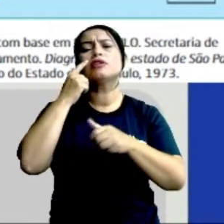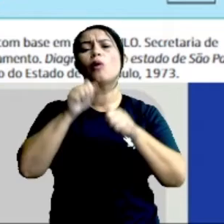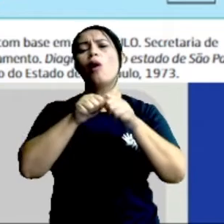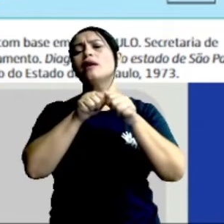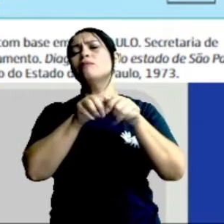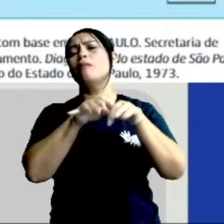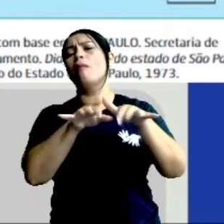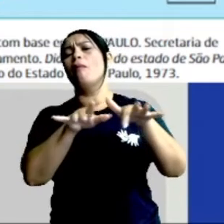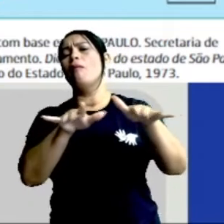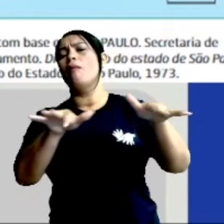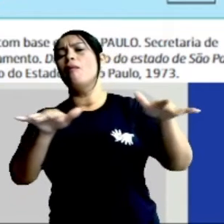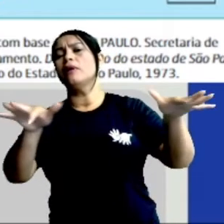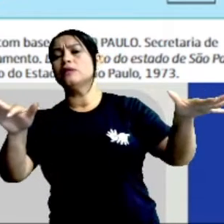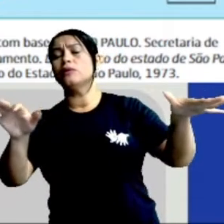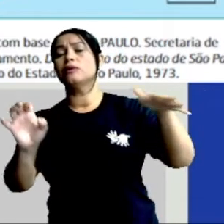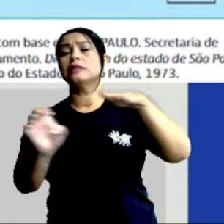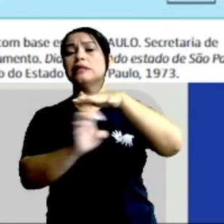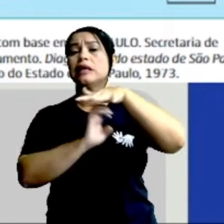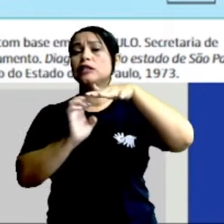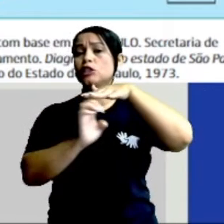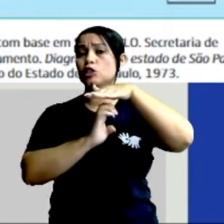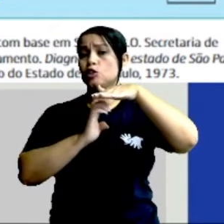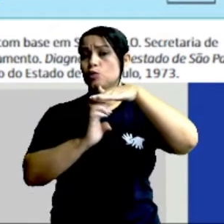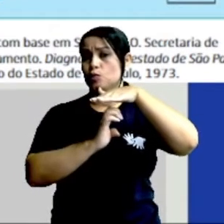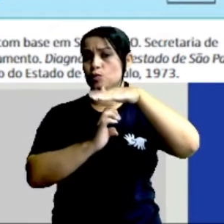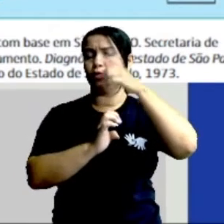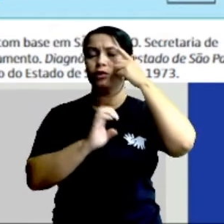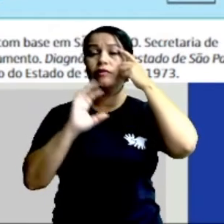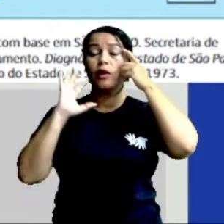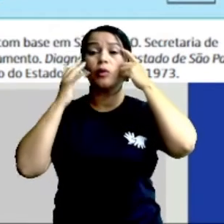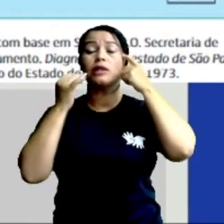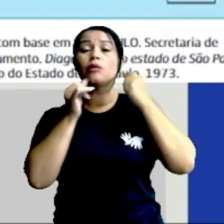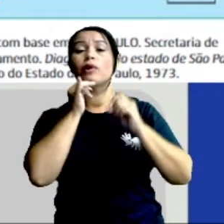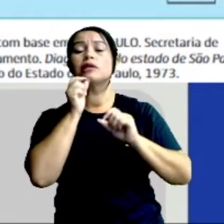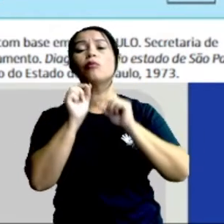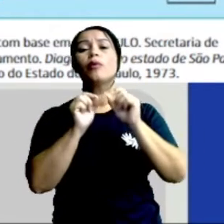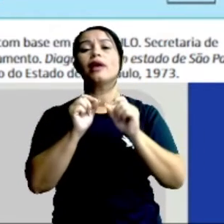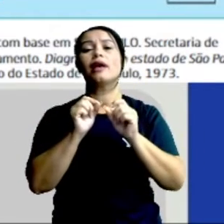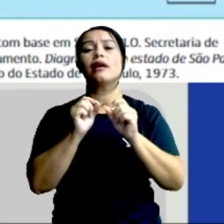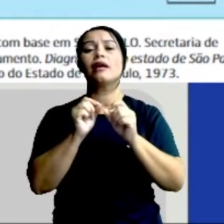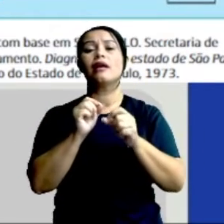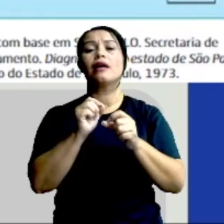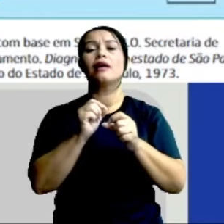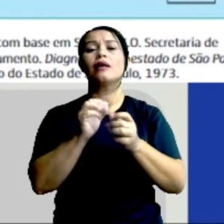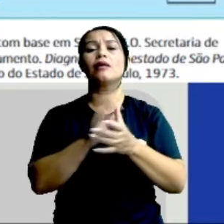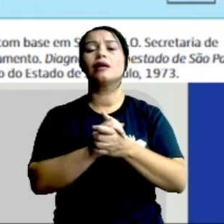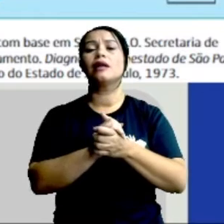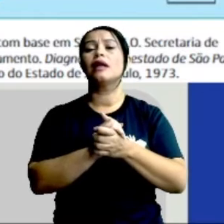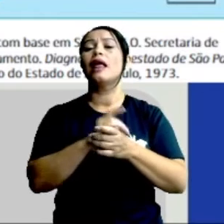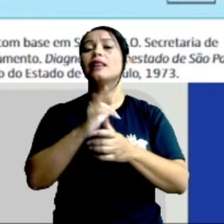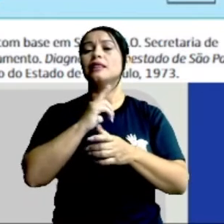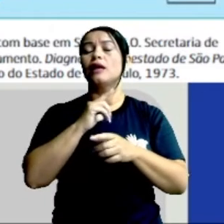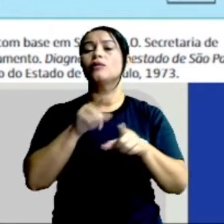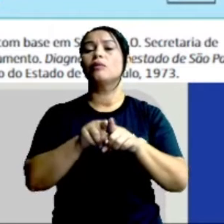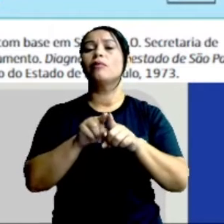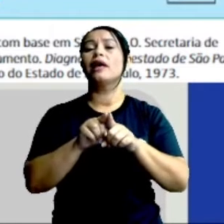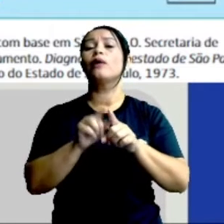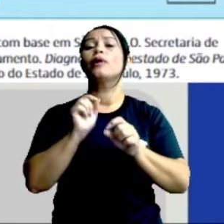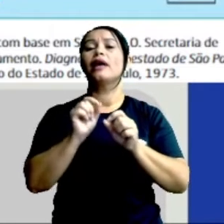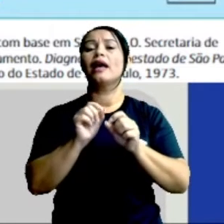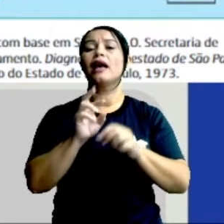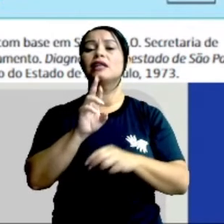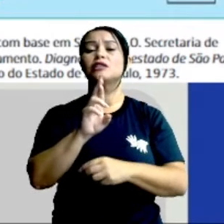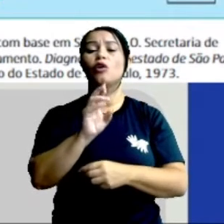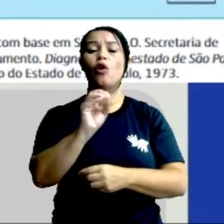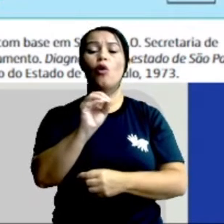vai acontecer paralelamente à introdução de grandes ferrovias, de grandes rodovias, tá,